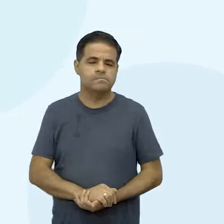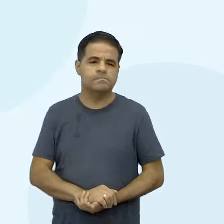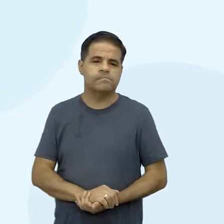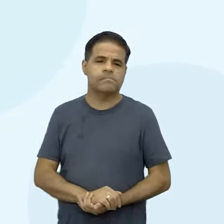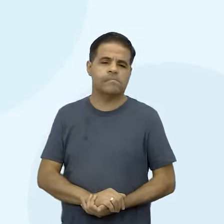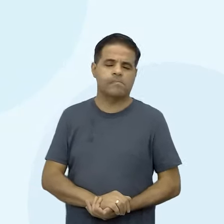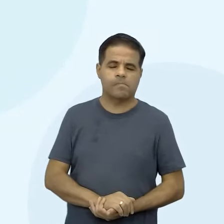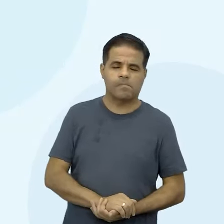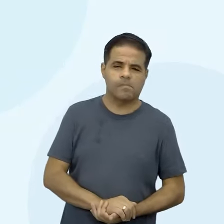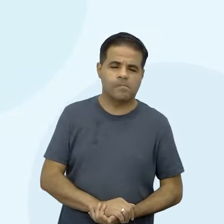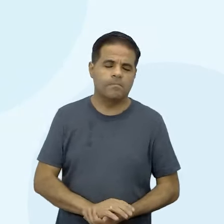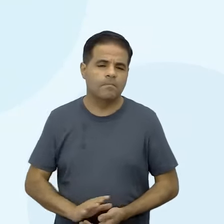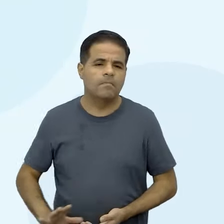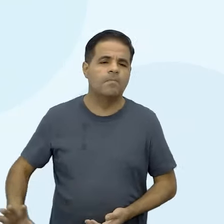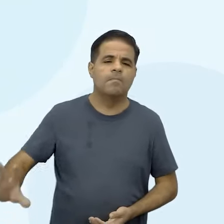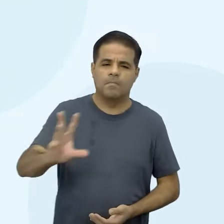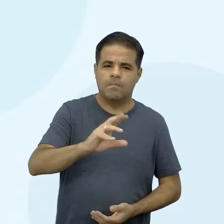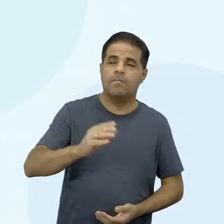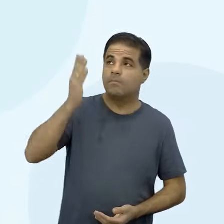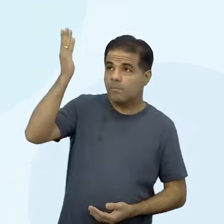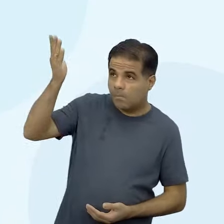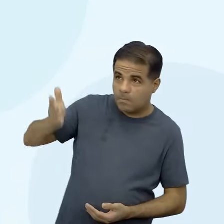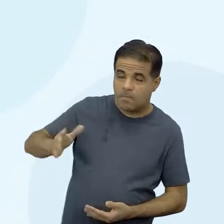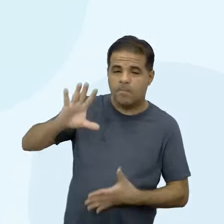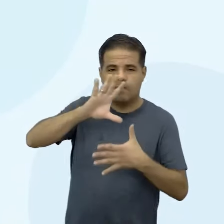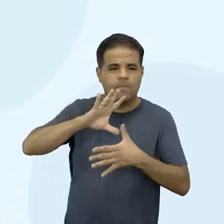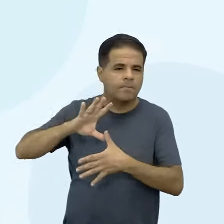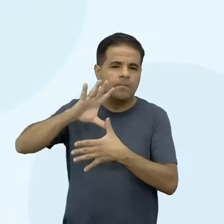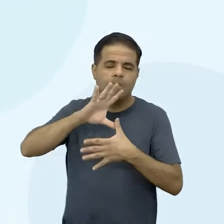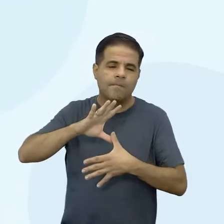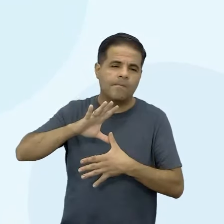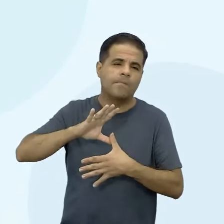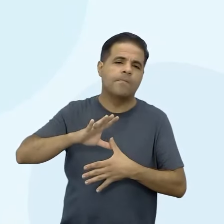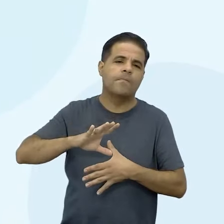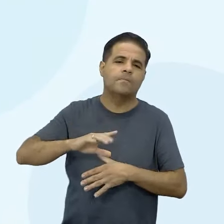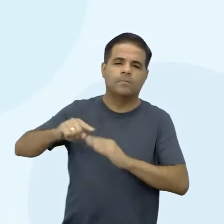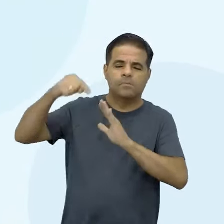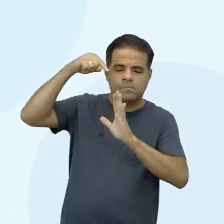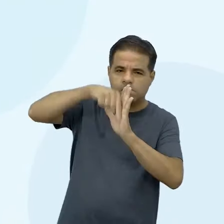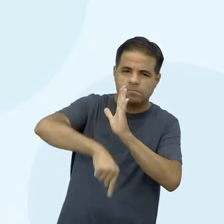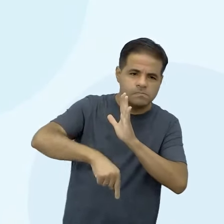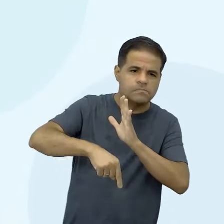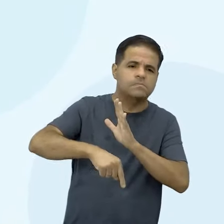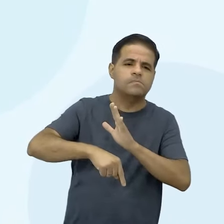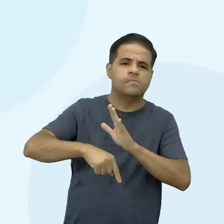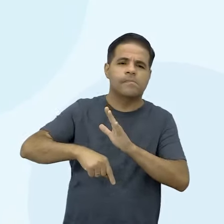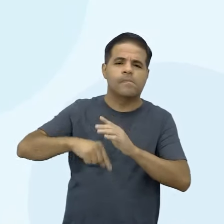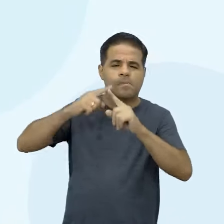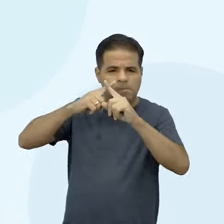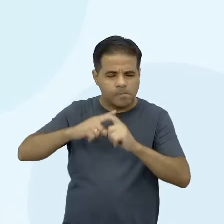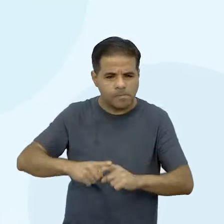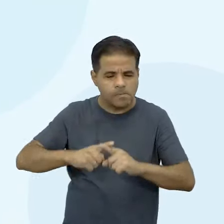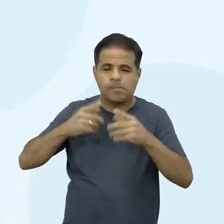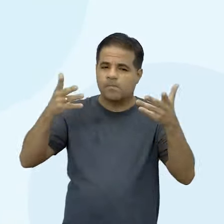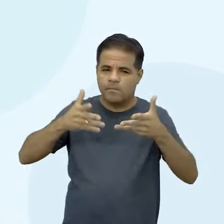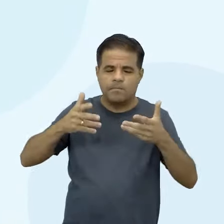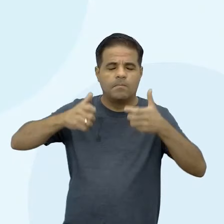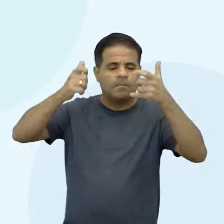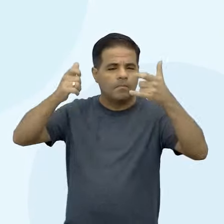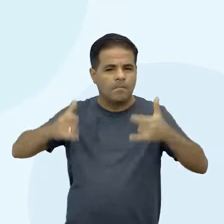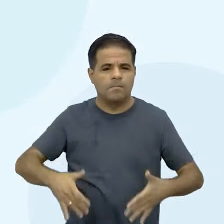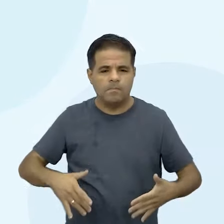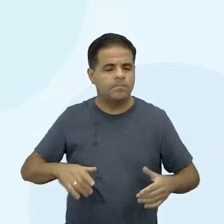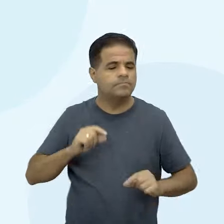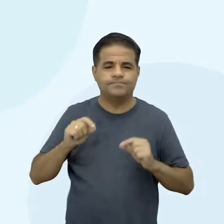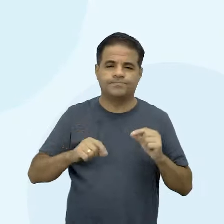né? Todos os mapas são assim, a gente está trazendo, claro, para o nosso aprofundamento, que é o Quem Divide Multiplica, mas agora vamos falar um pouquinho